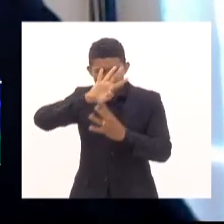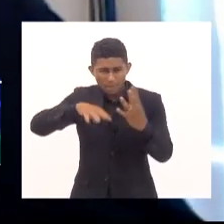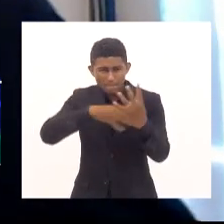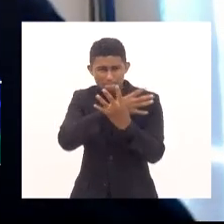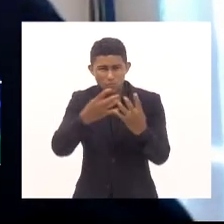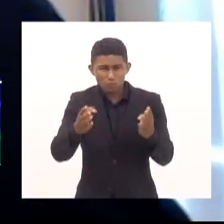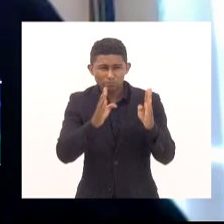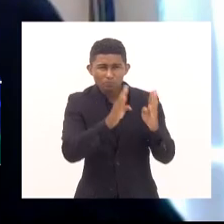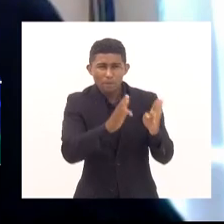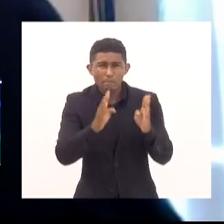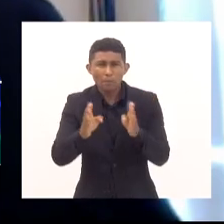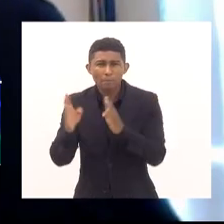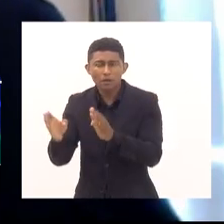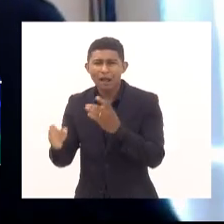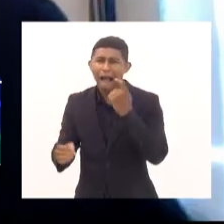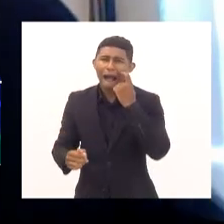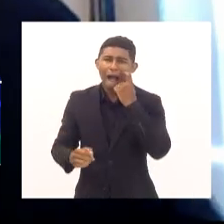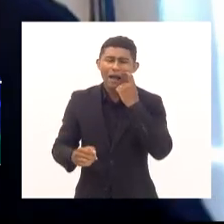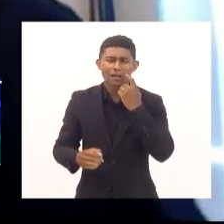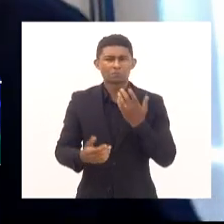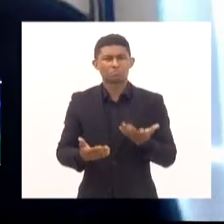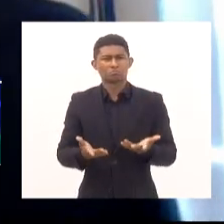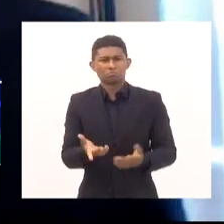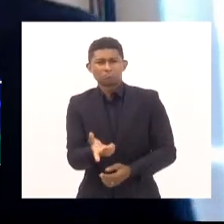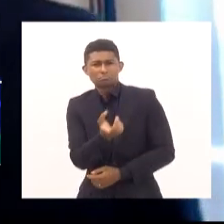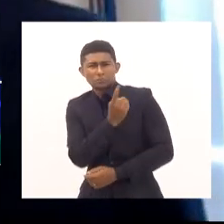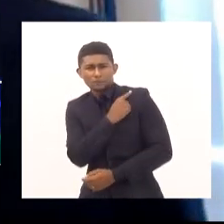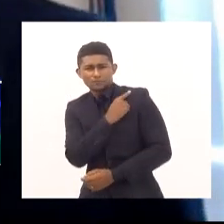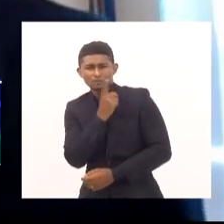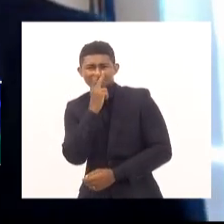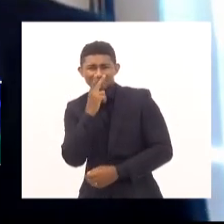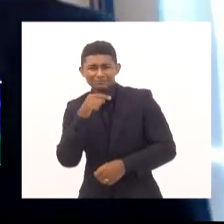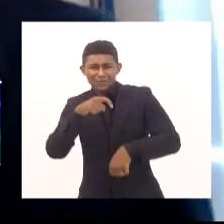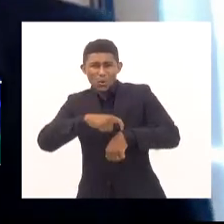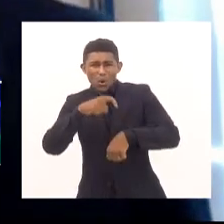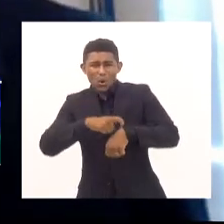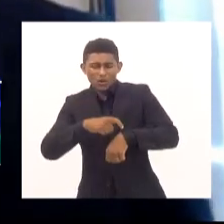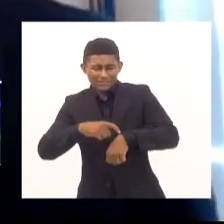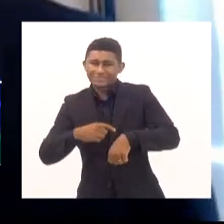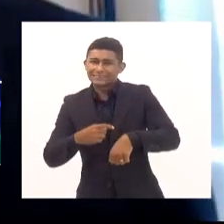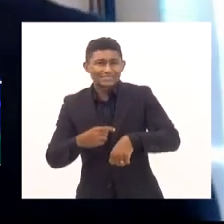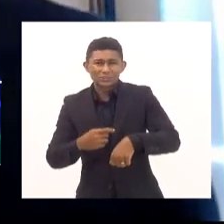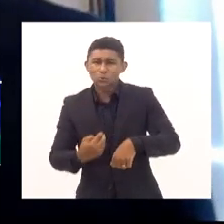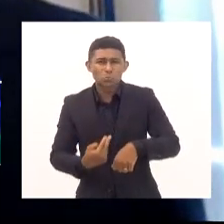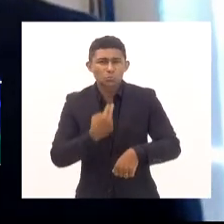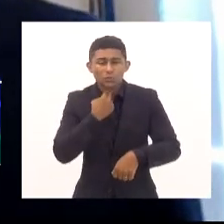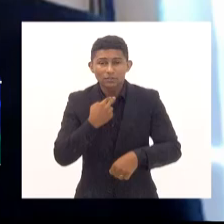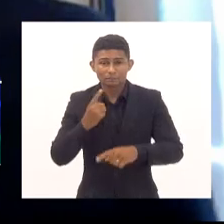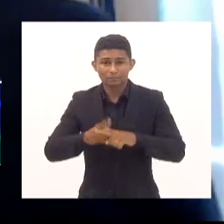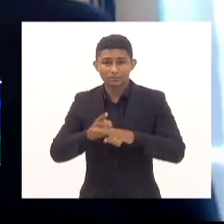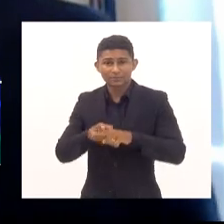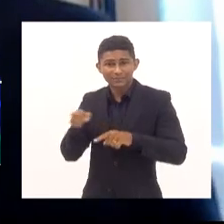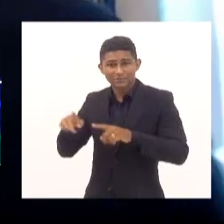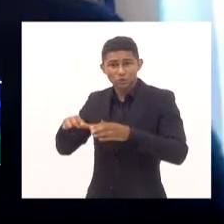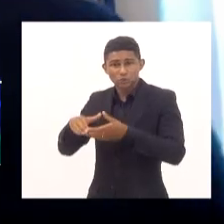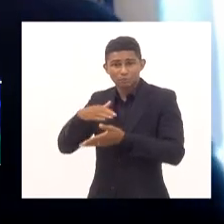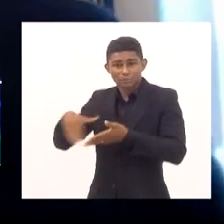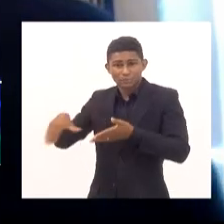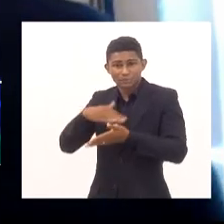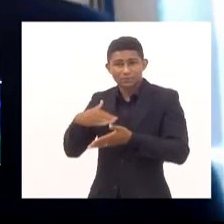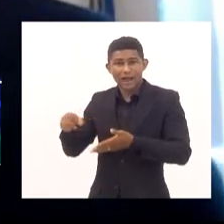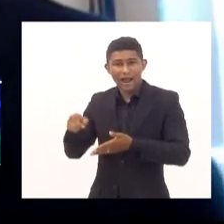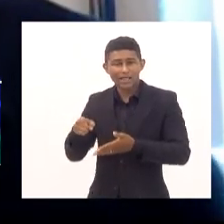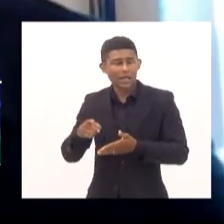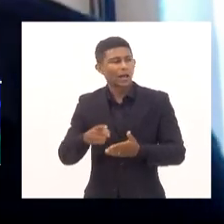próprios horários do primeiro ano do ensino médio está bloqueado pela Secretaria de Educação, então as turmas de primeiro ano estão passando horas e